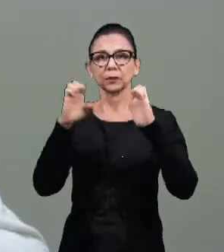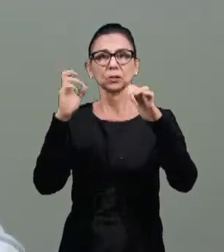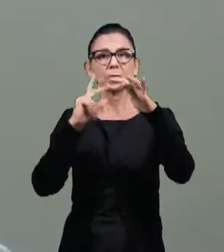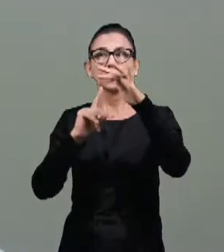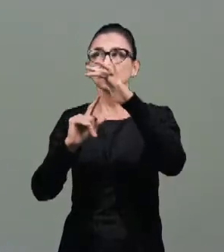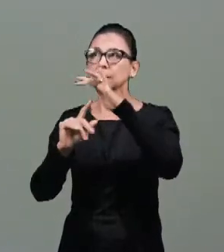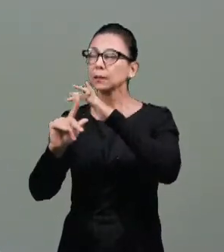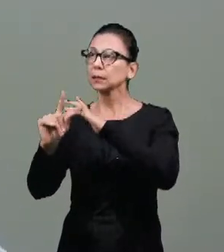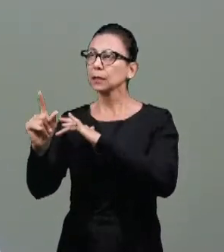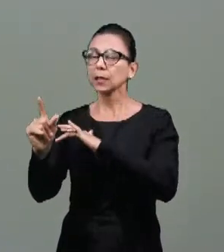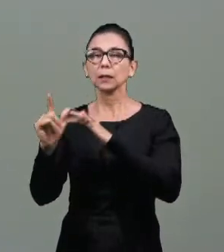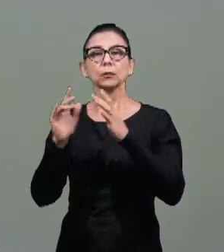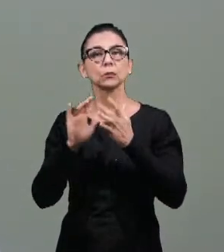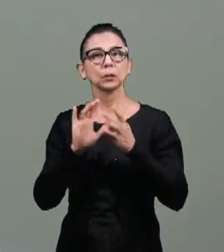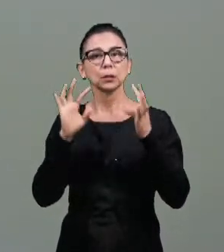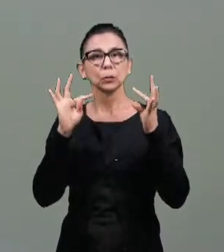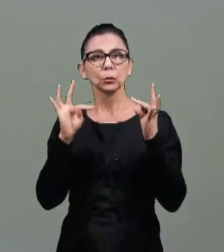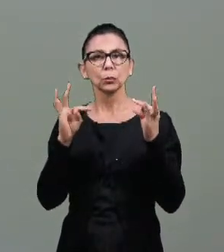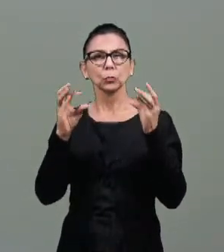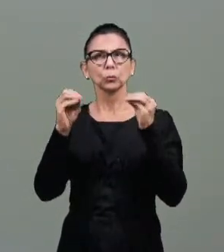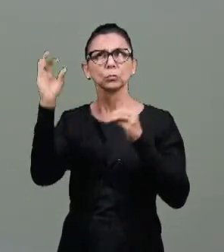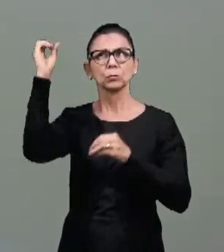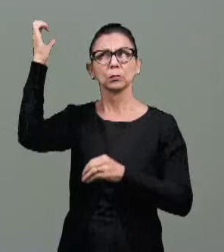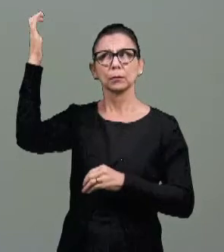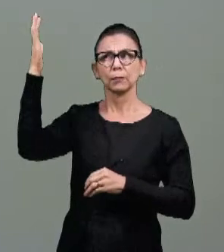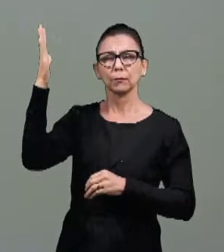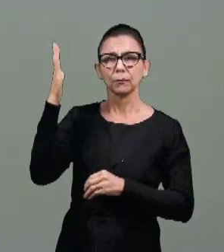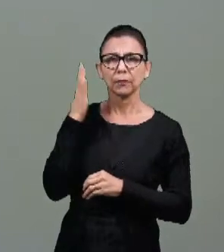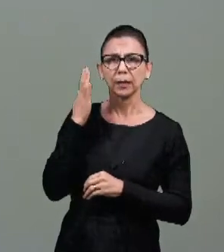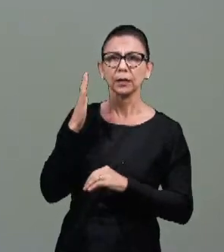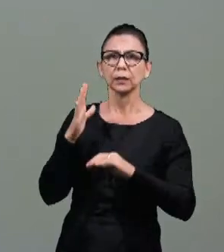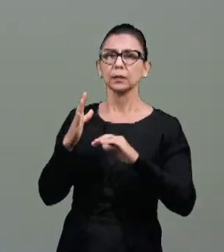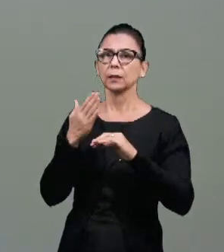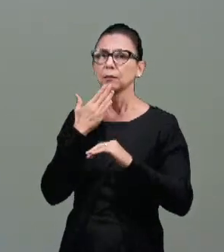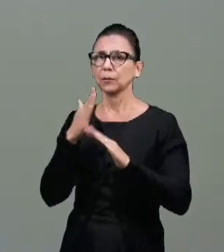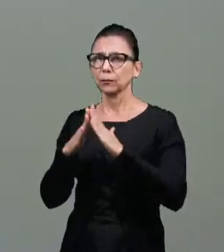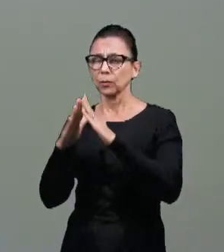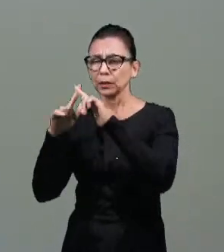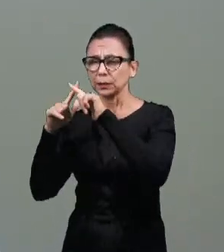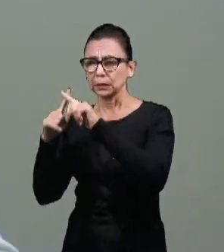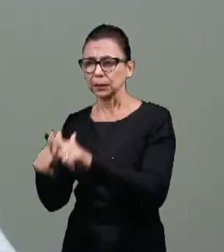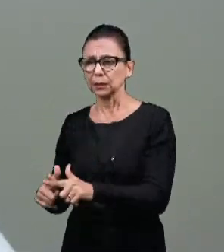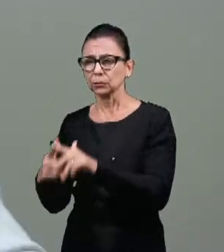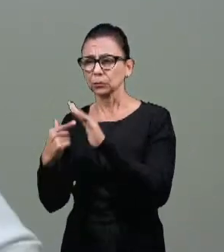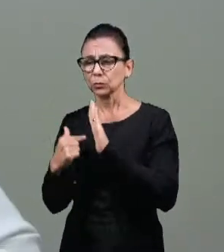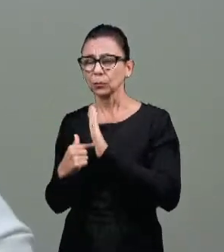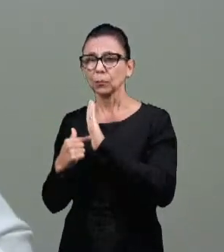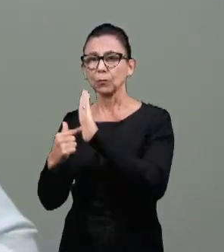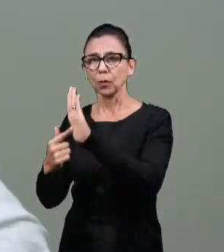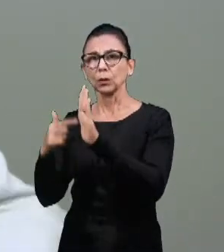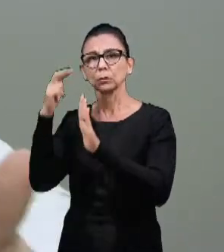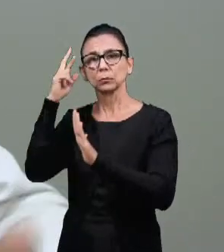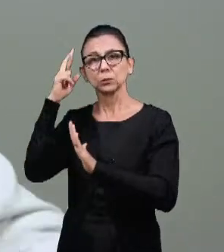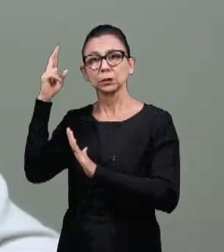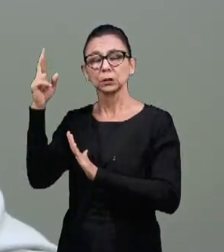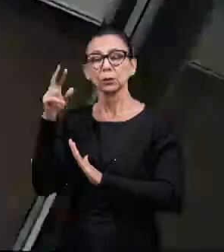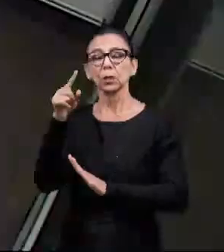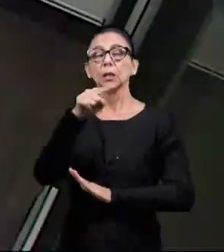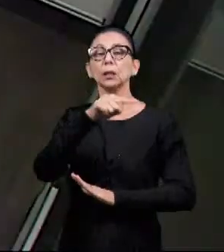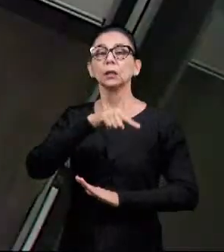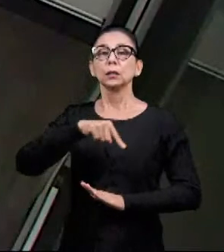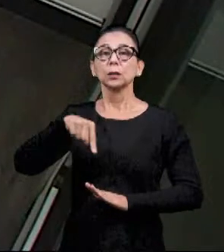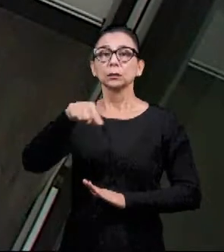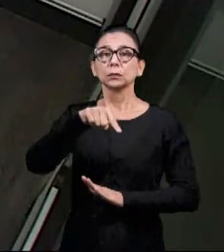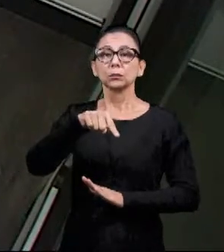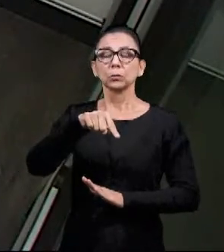senhor tem orientado para a igreja e a igreja tem feito. E é maravilhoso saber que a igreja está orando por nós. Quero testemunhar aqui,